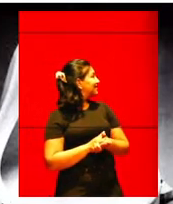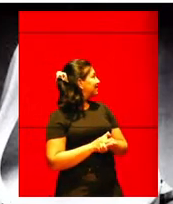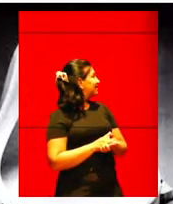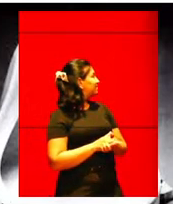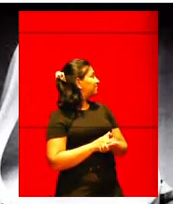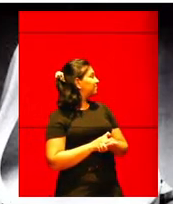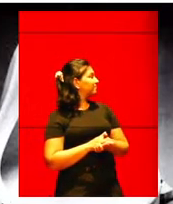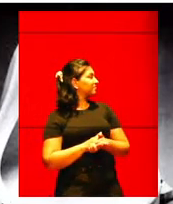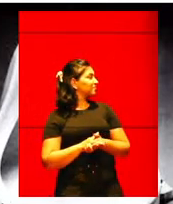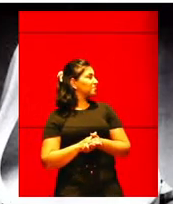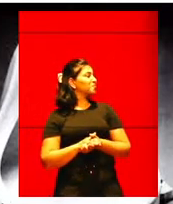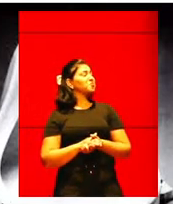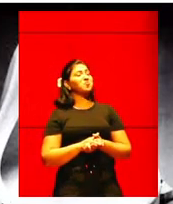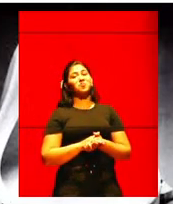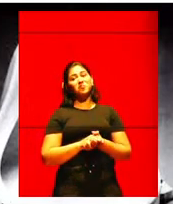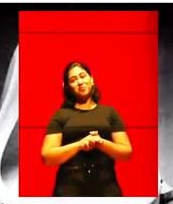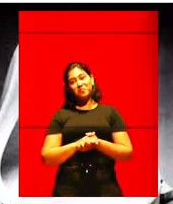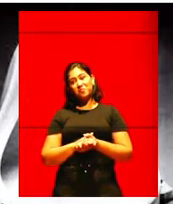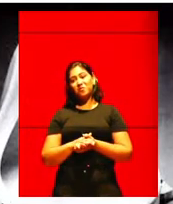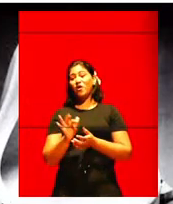Ah, é, tô cheio de problema, vou embora.